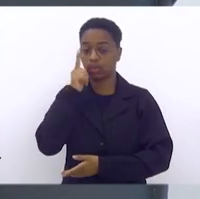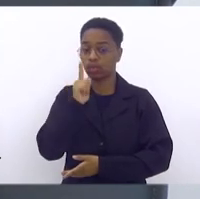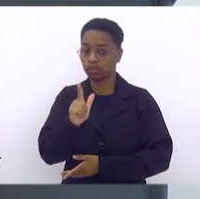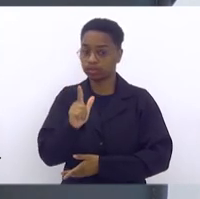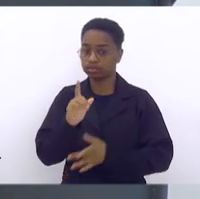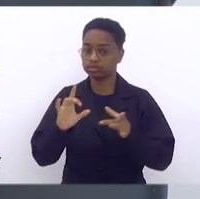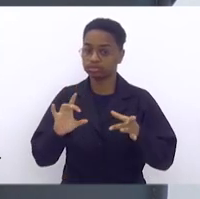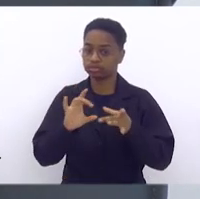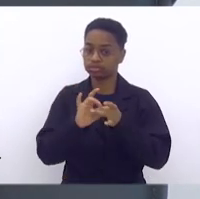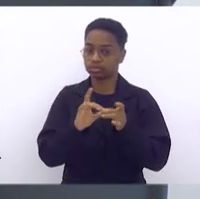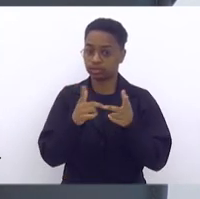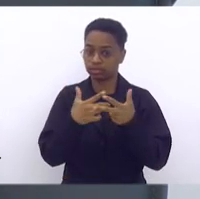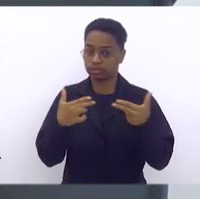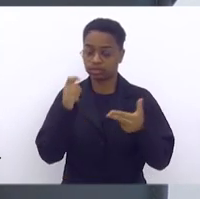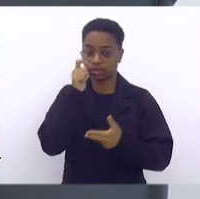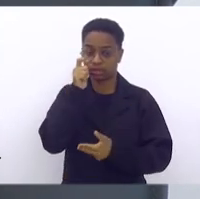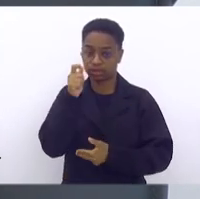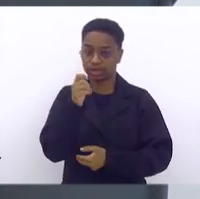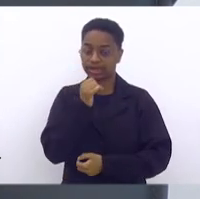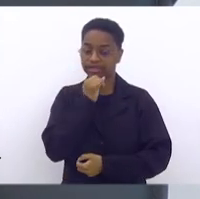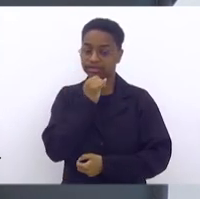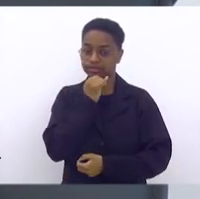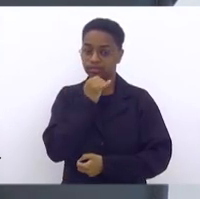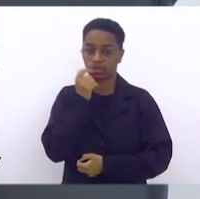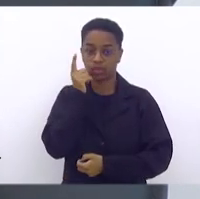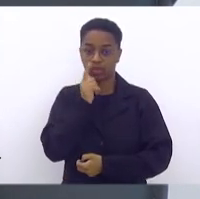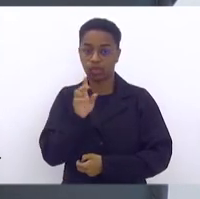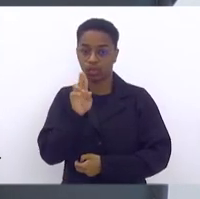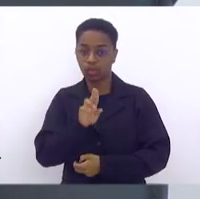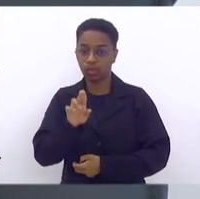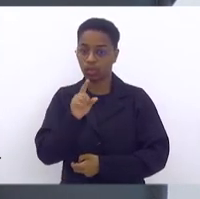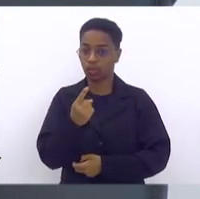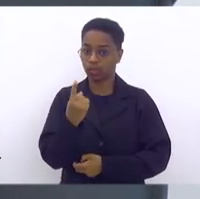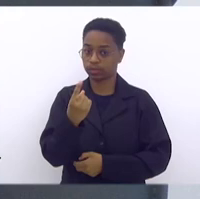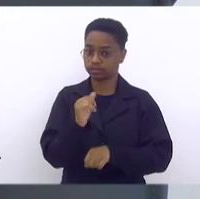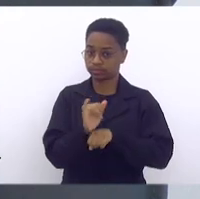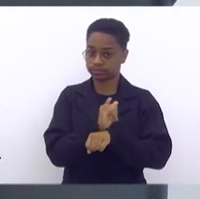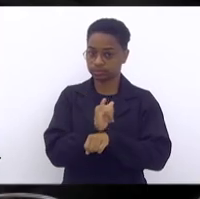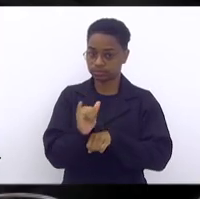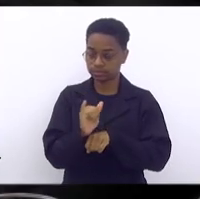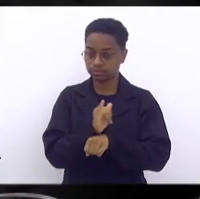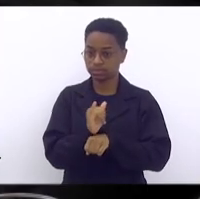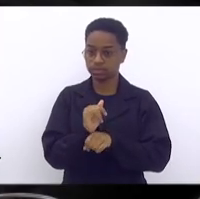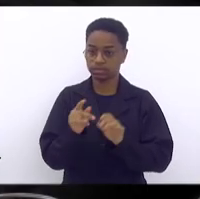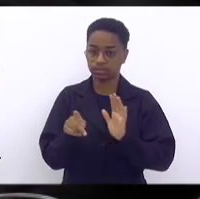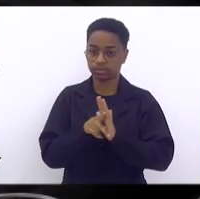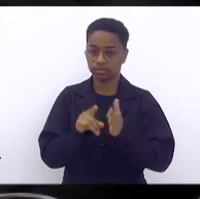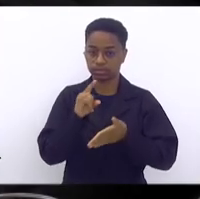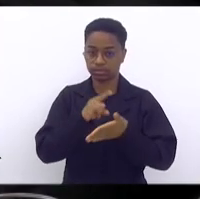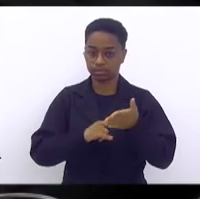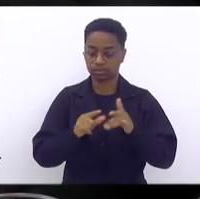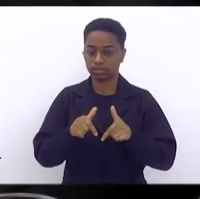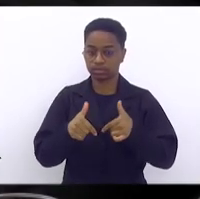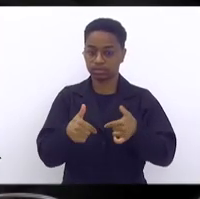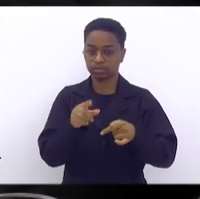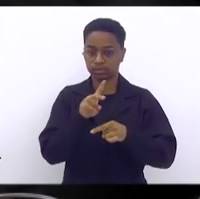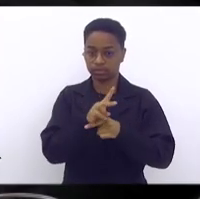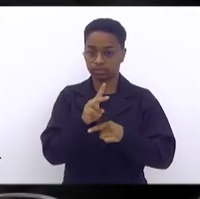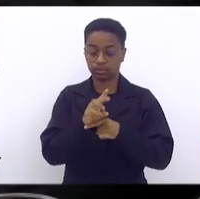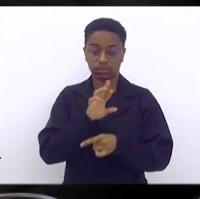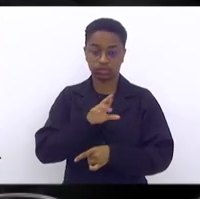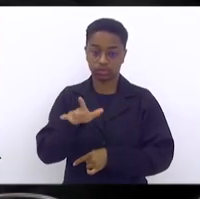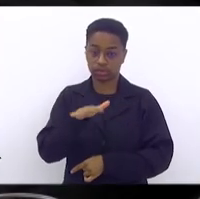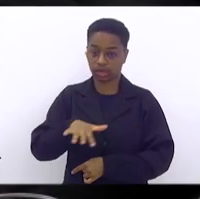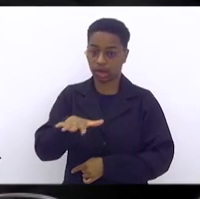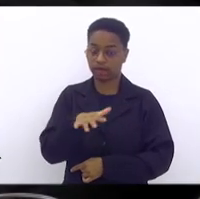muito interessante em utilizar uma ferramenta de uma medida protetiva que não foi concebida para a